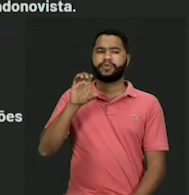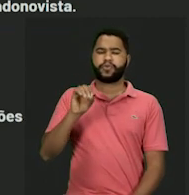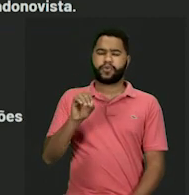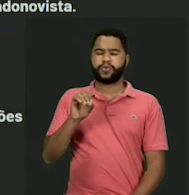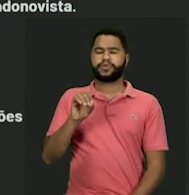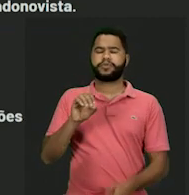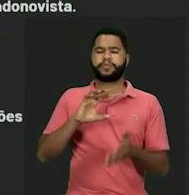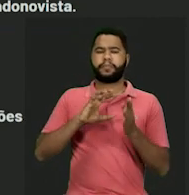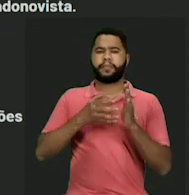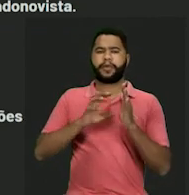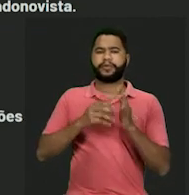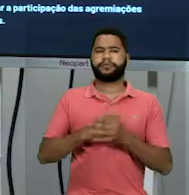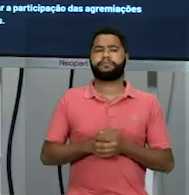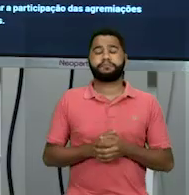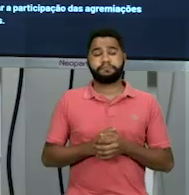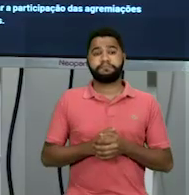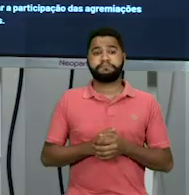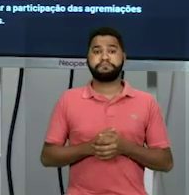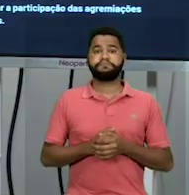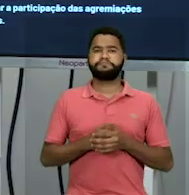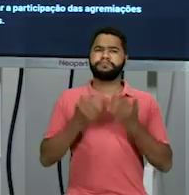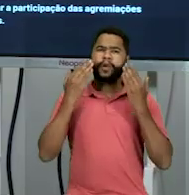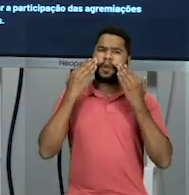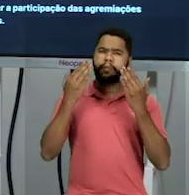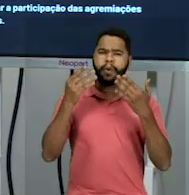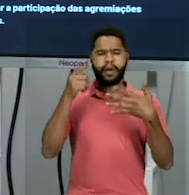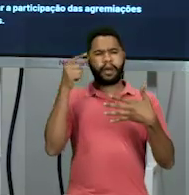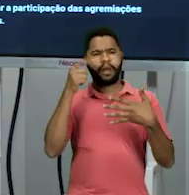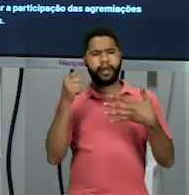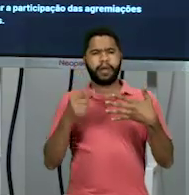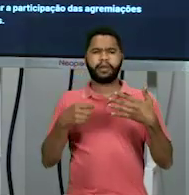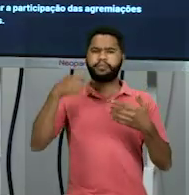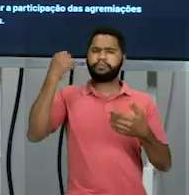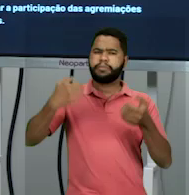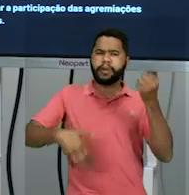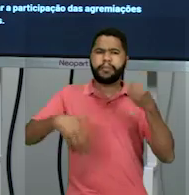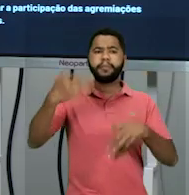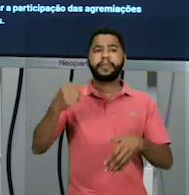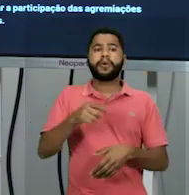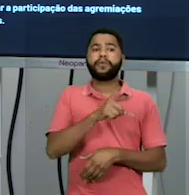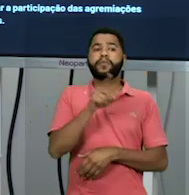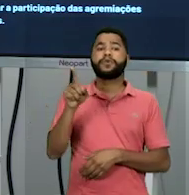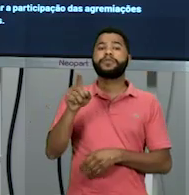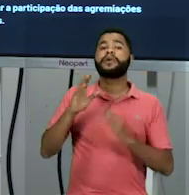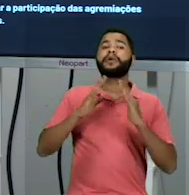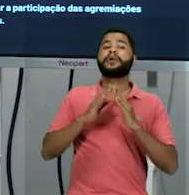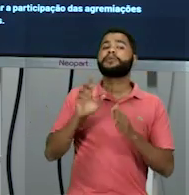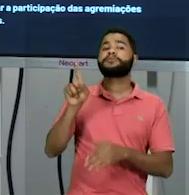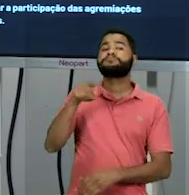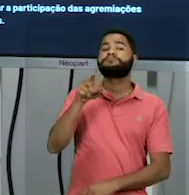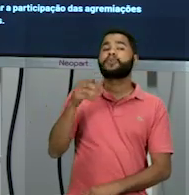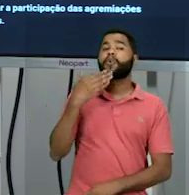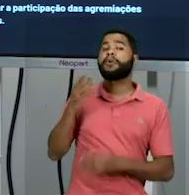agremiações partidárias. Diante de tudo isso que nós falamos aqui, o que você aí de casa